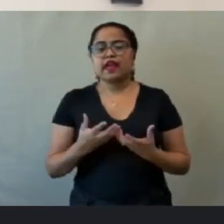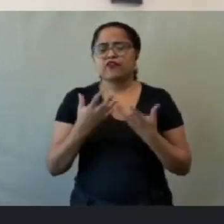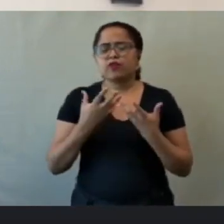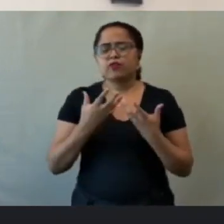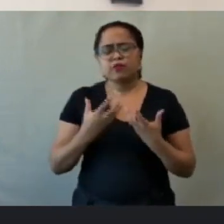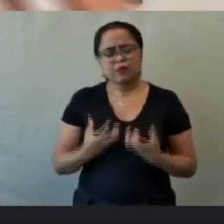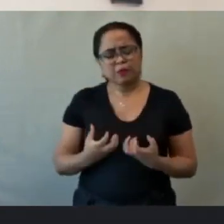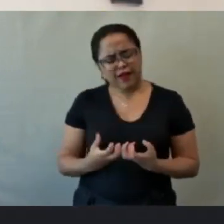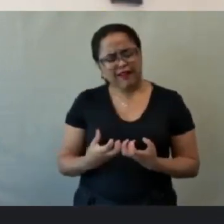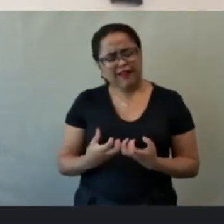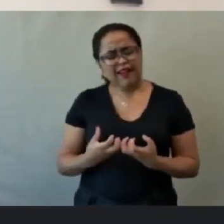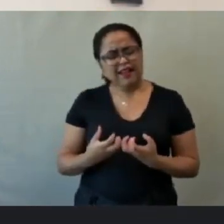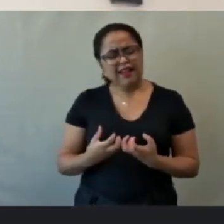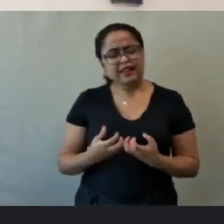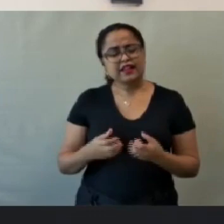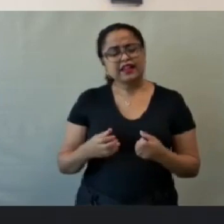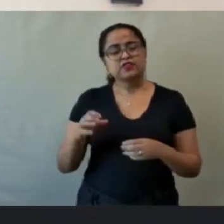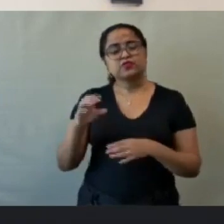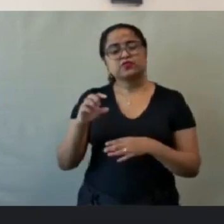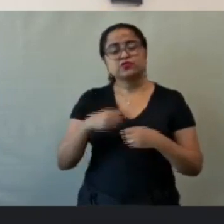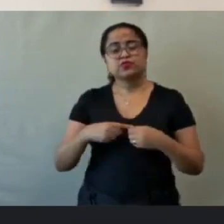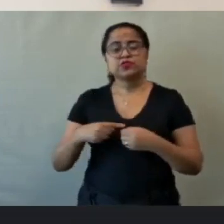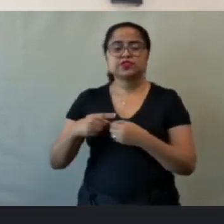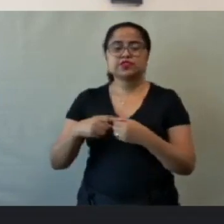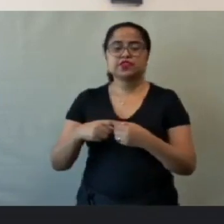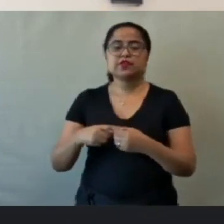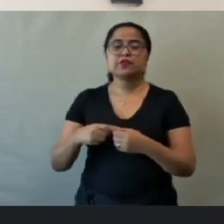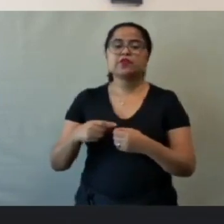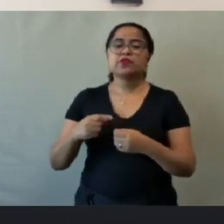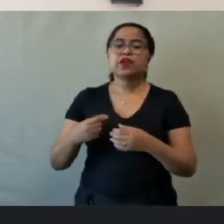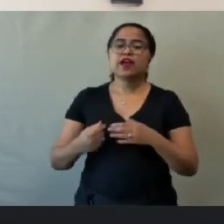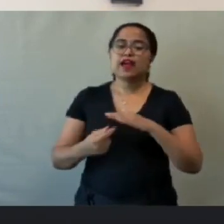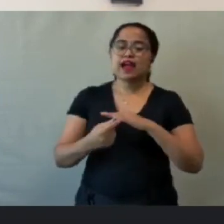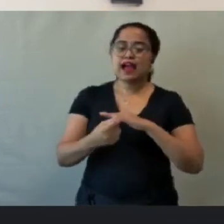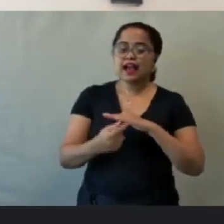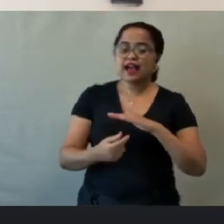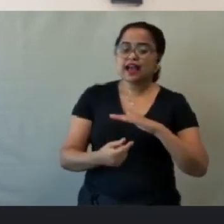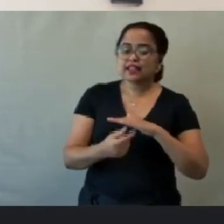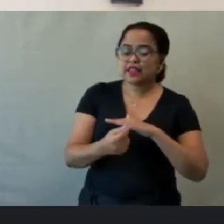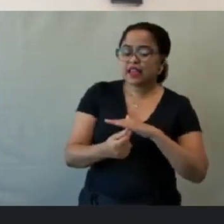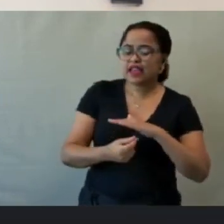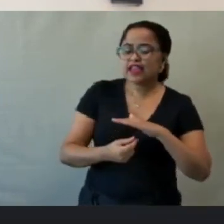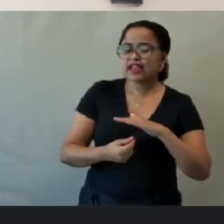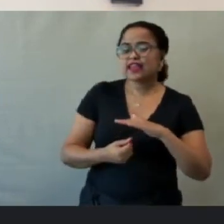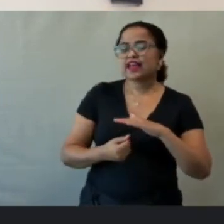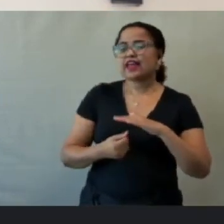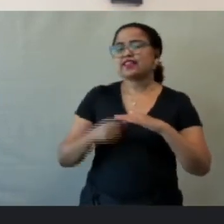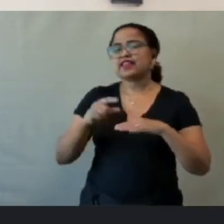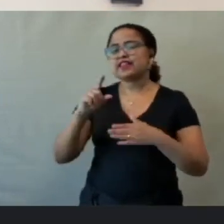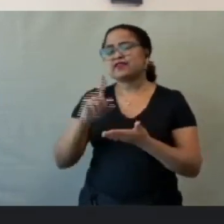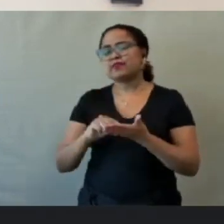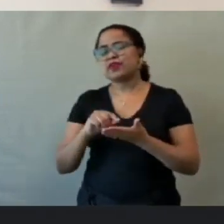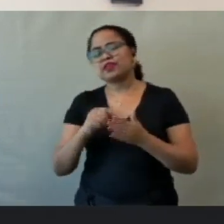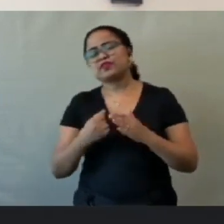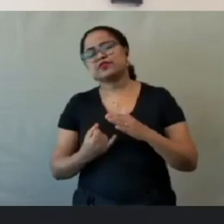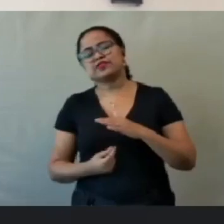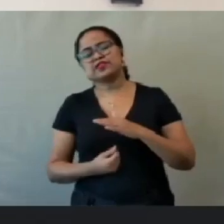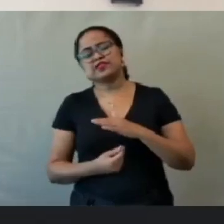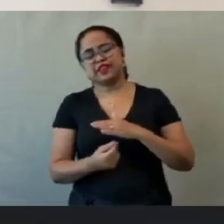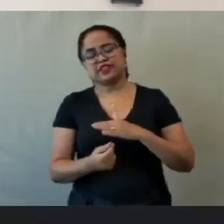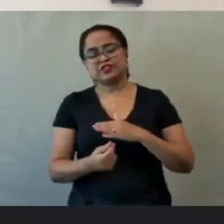municípios que menos arrecada e que mais investe na educação, no ensino fundamental. Nós temos aí um número